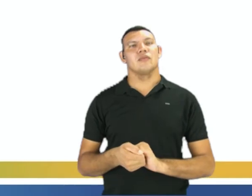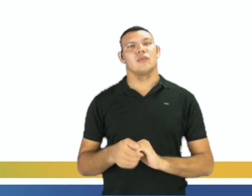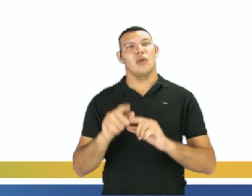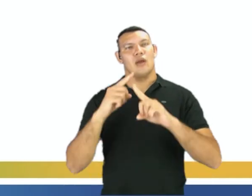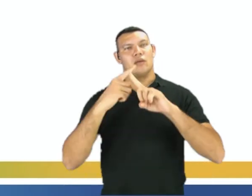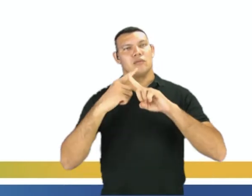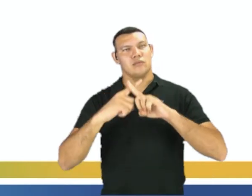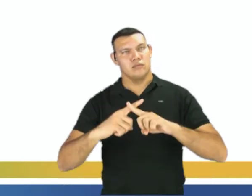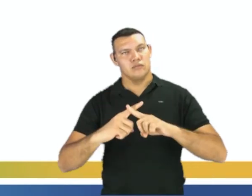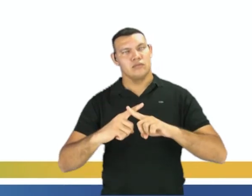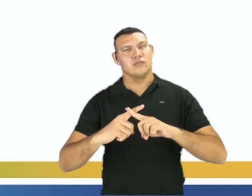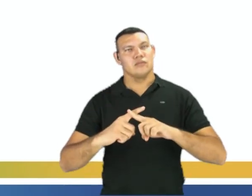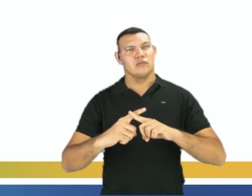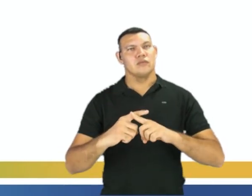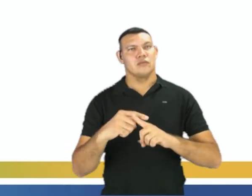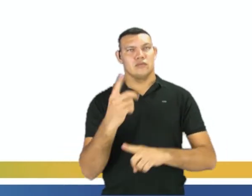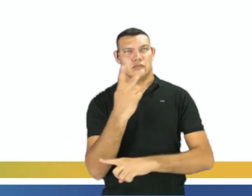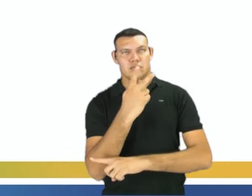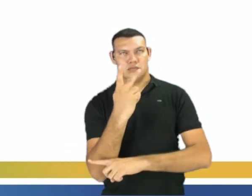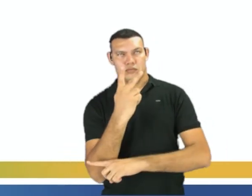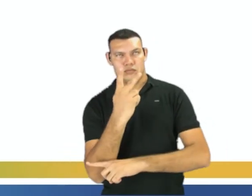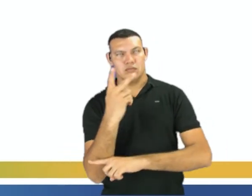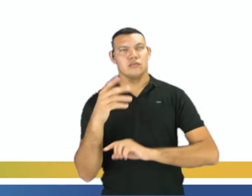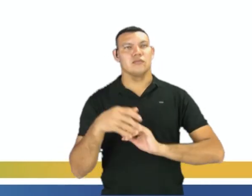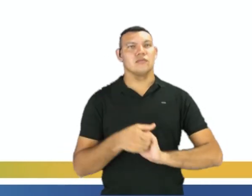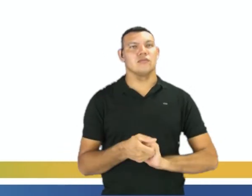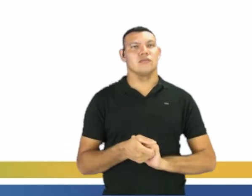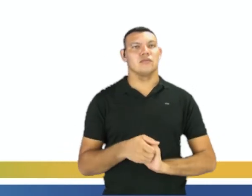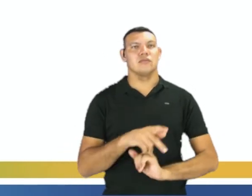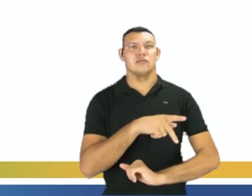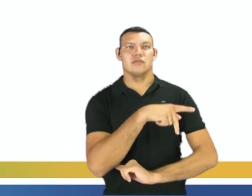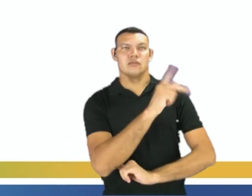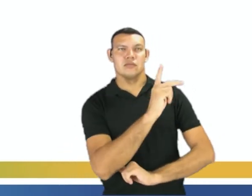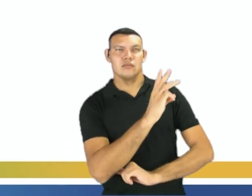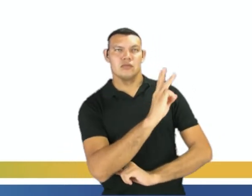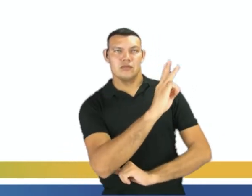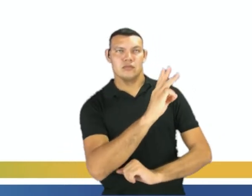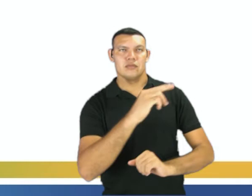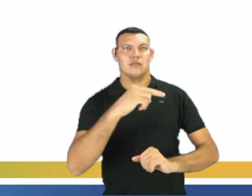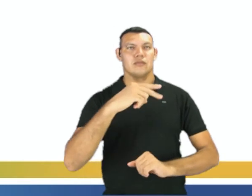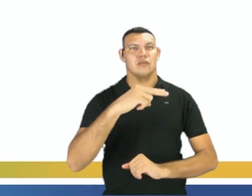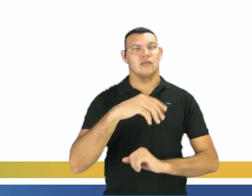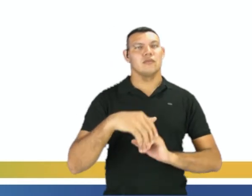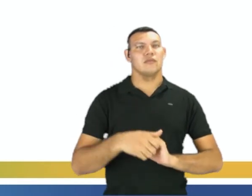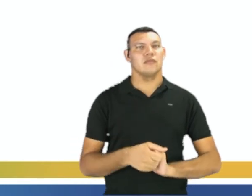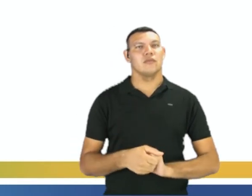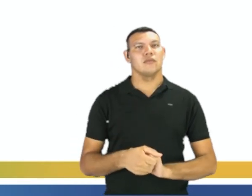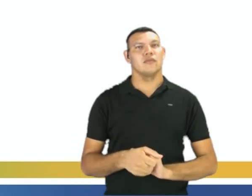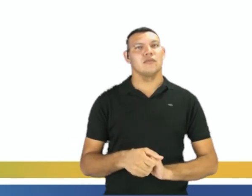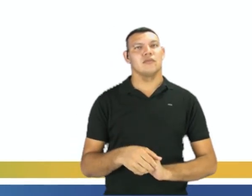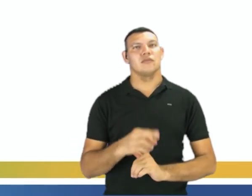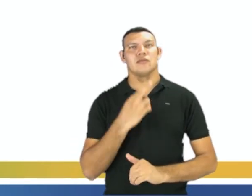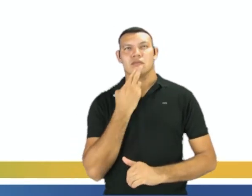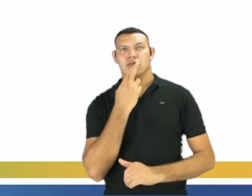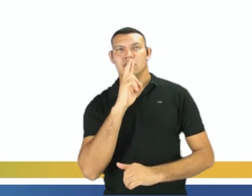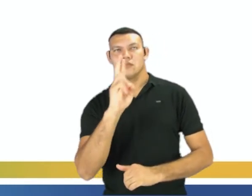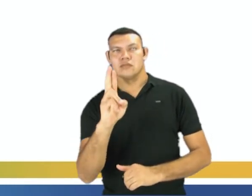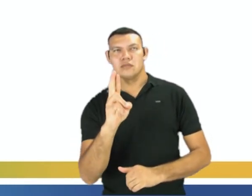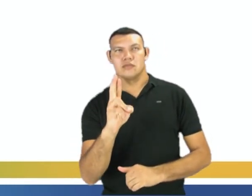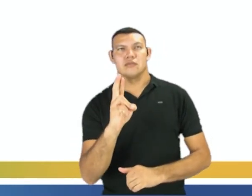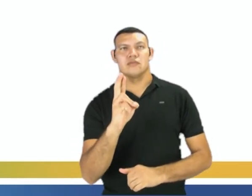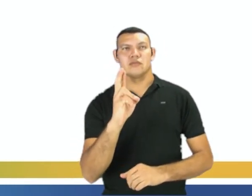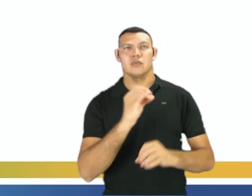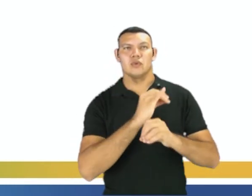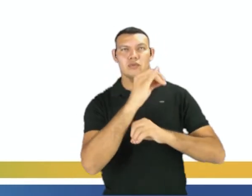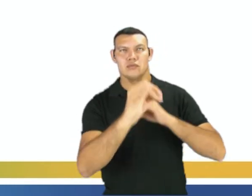multiplicação desses dois íons, os valores desses íons, nós vamos ter que Kw, que é o produto iônico da água,